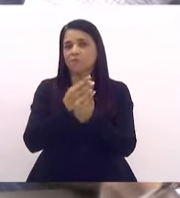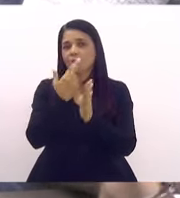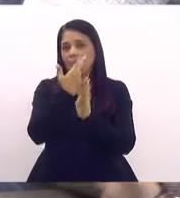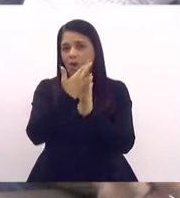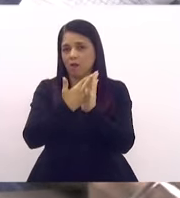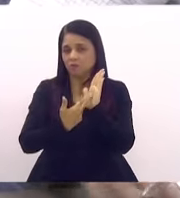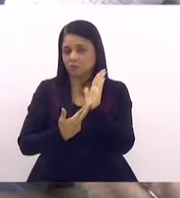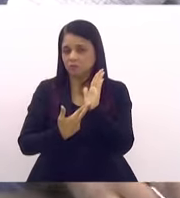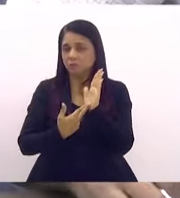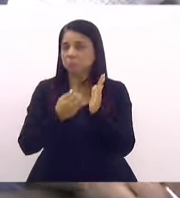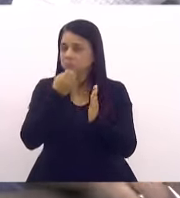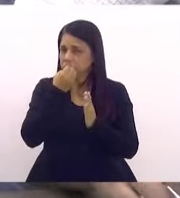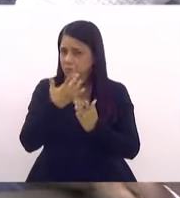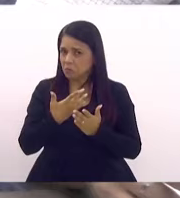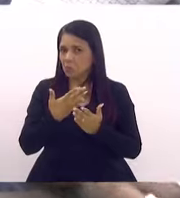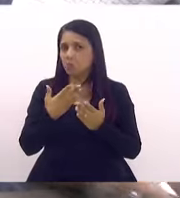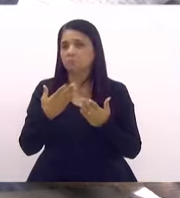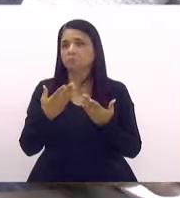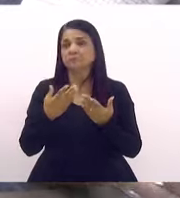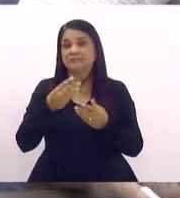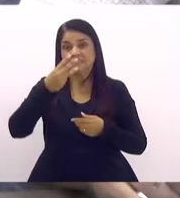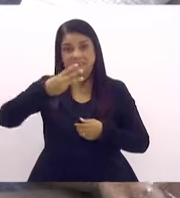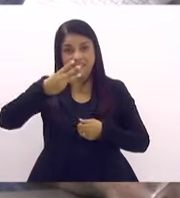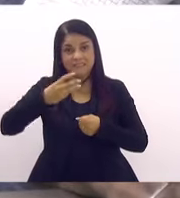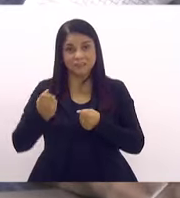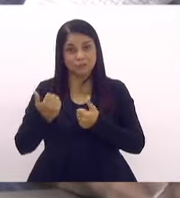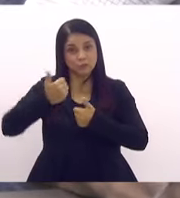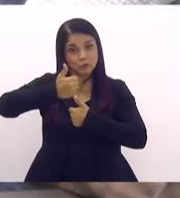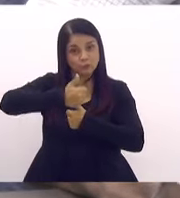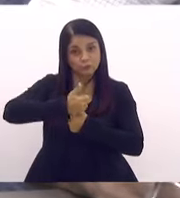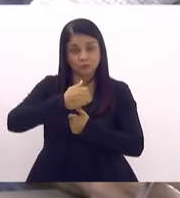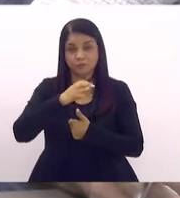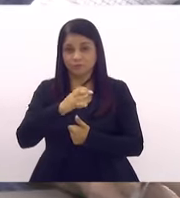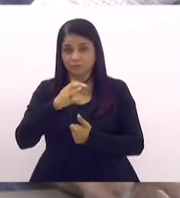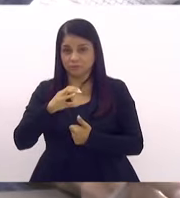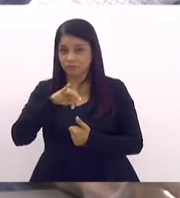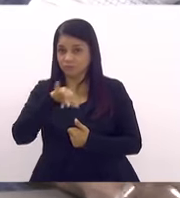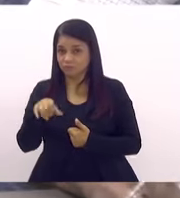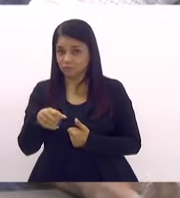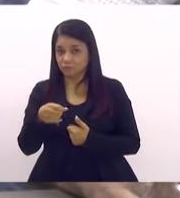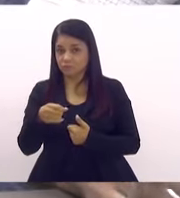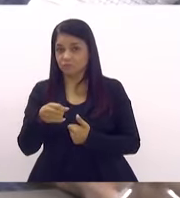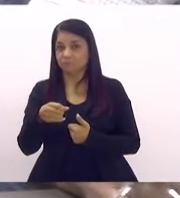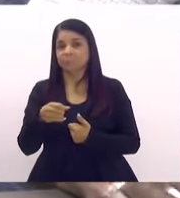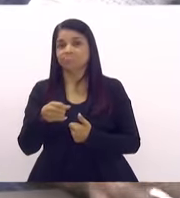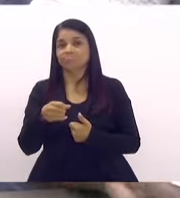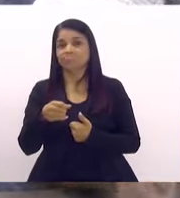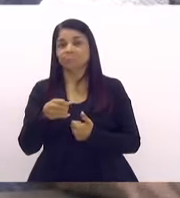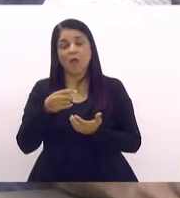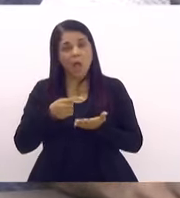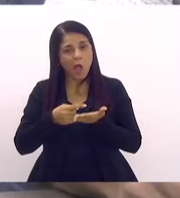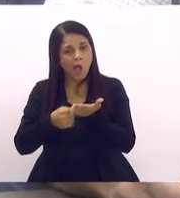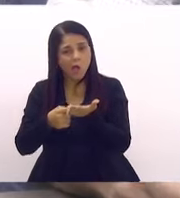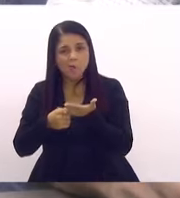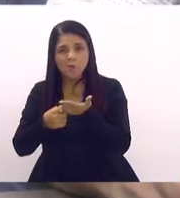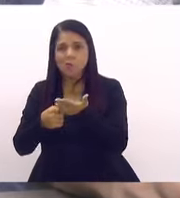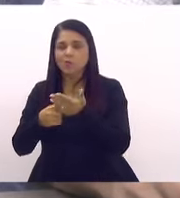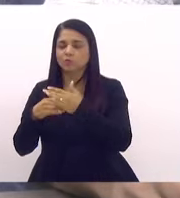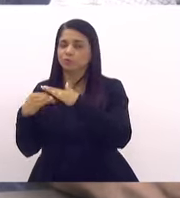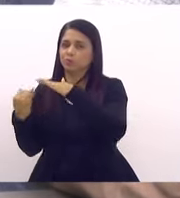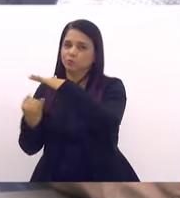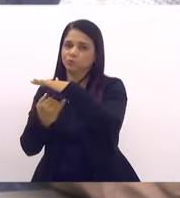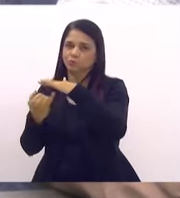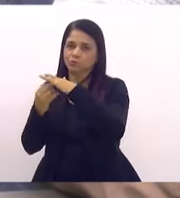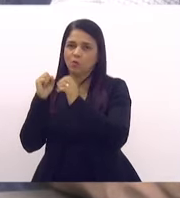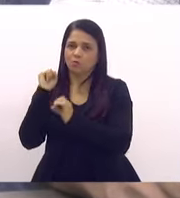relatório muito bem feito, que é o terceiro substitutivo da CCJ, produto de grande acordo com os órgãos ambientais.